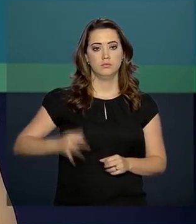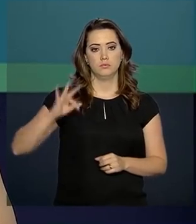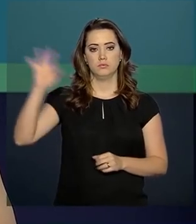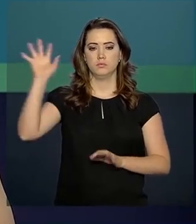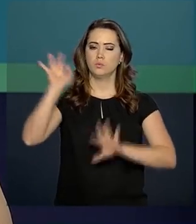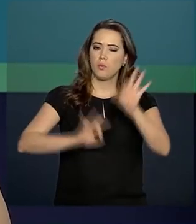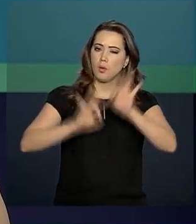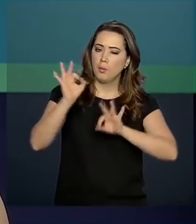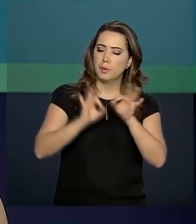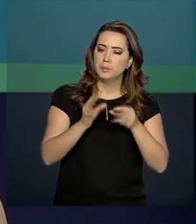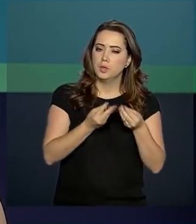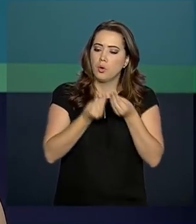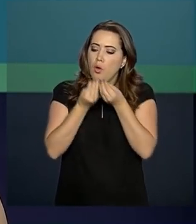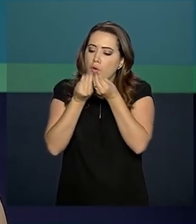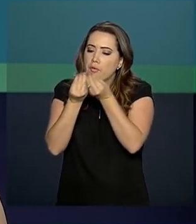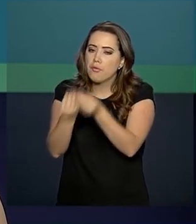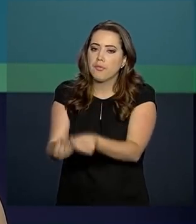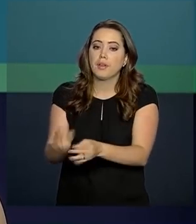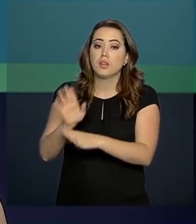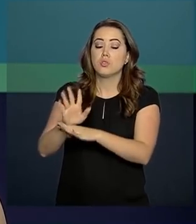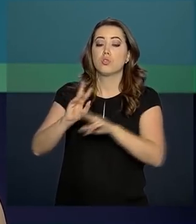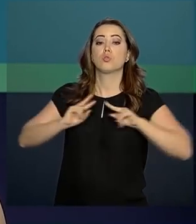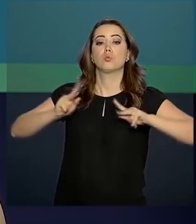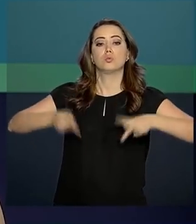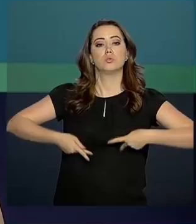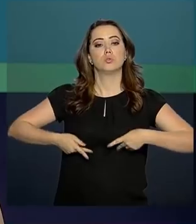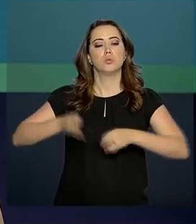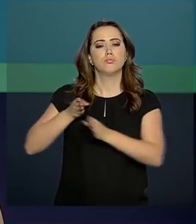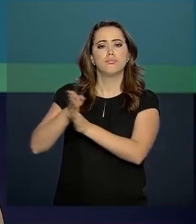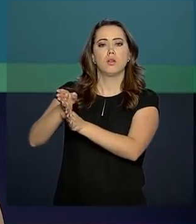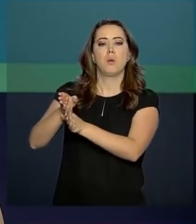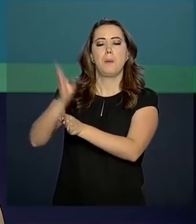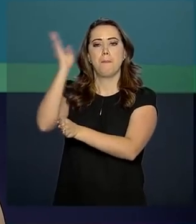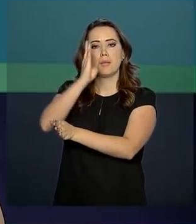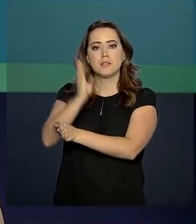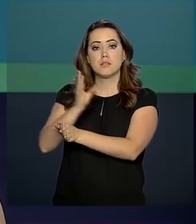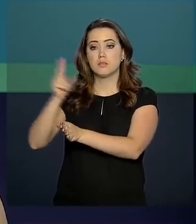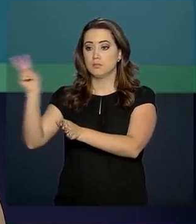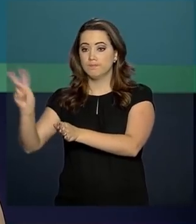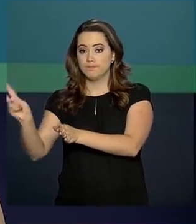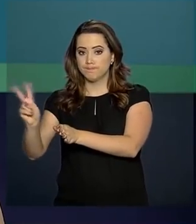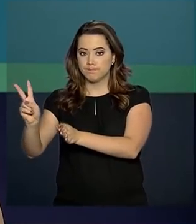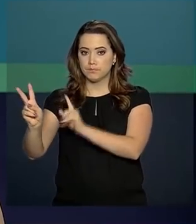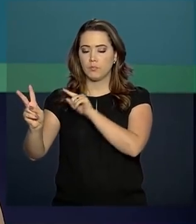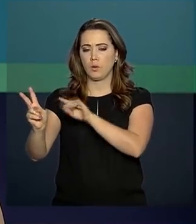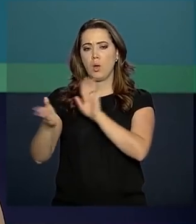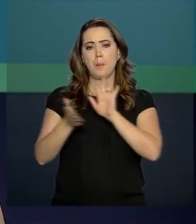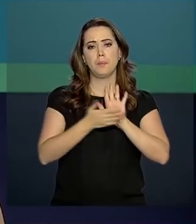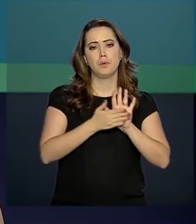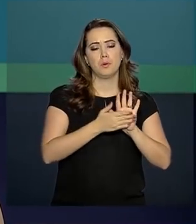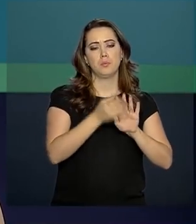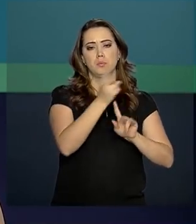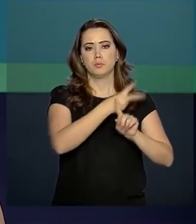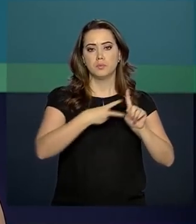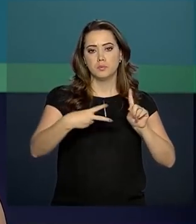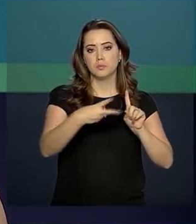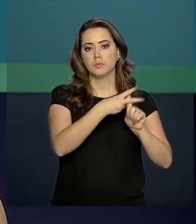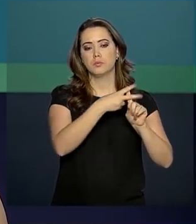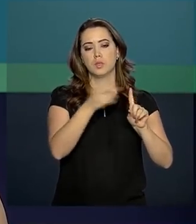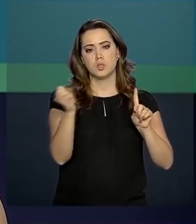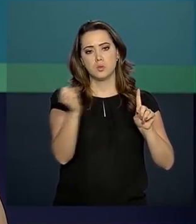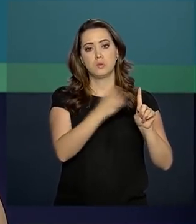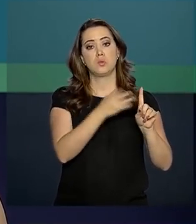Governo federal prepara a entrega de ajuda humanitária na fronteira entre Brasil e Venezuela. Proposta da nova lei da Previdência